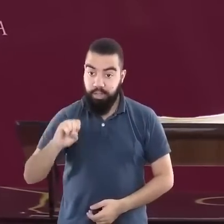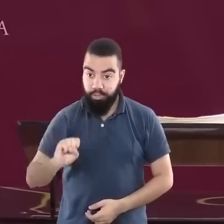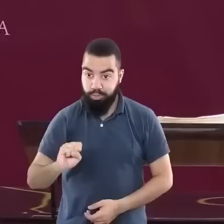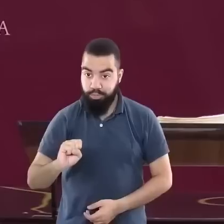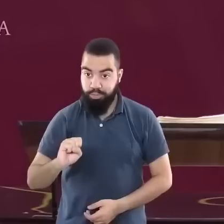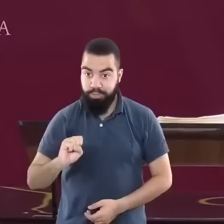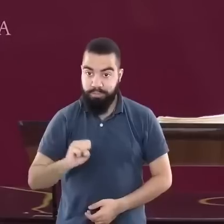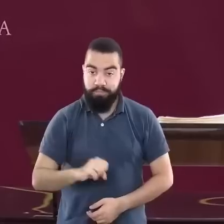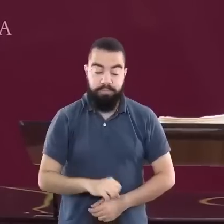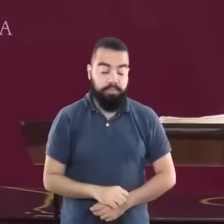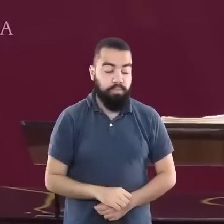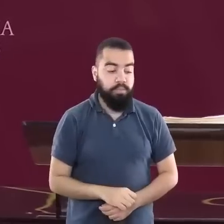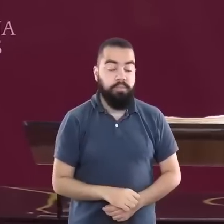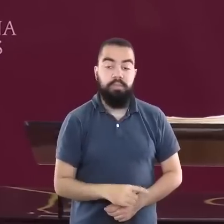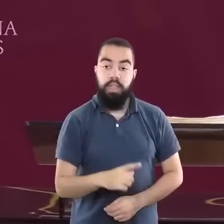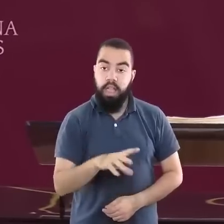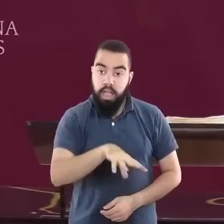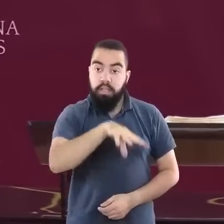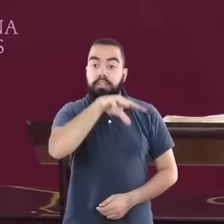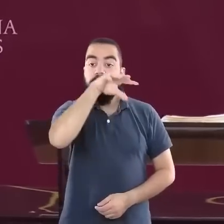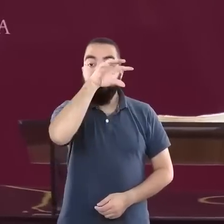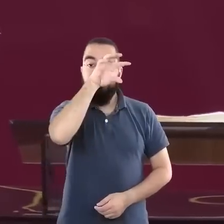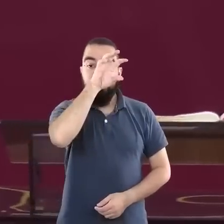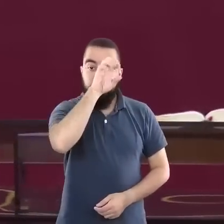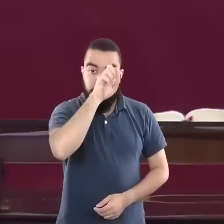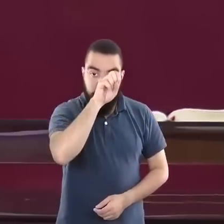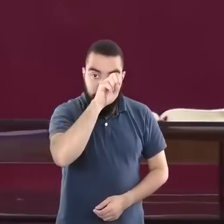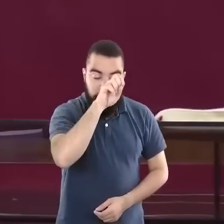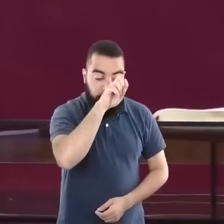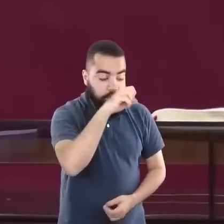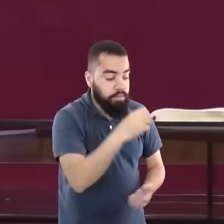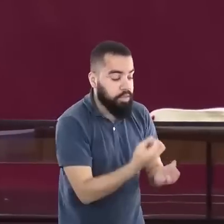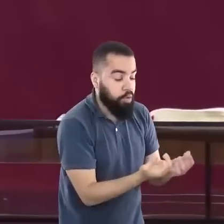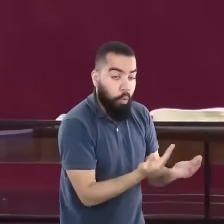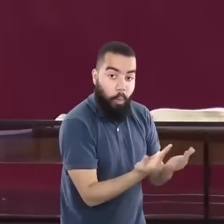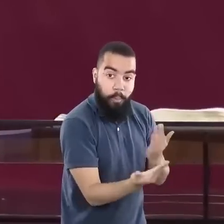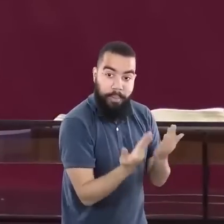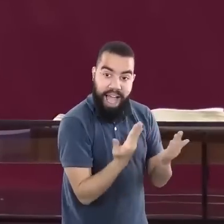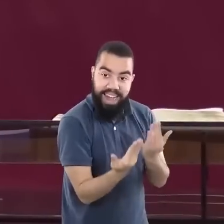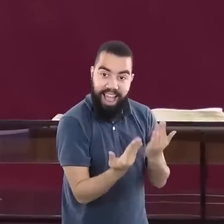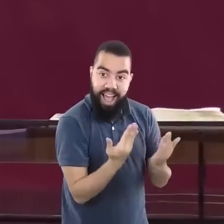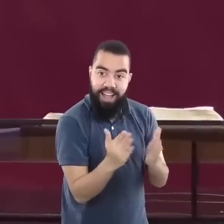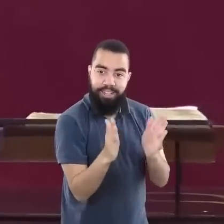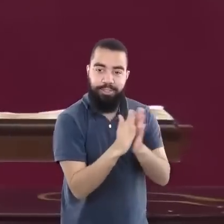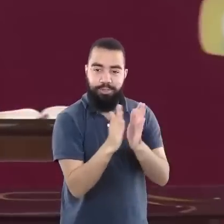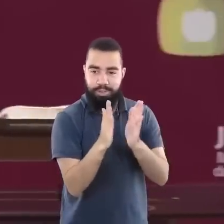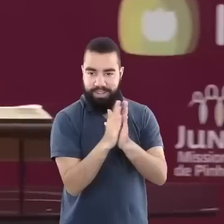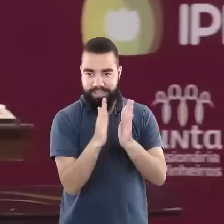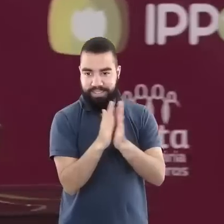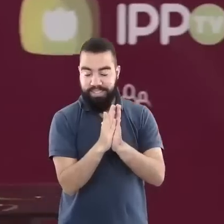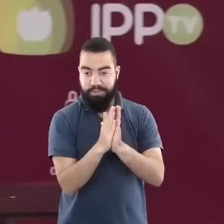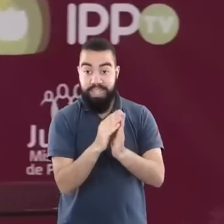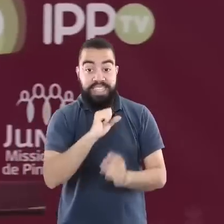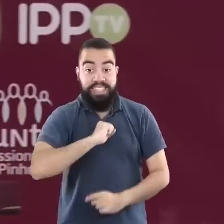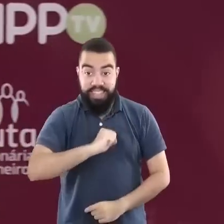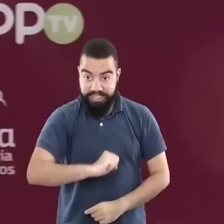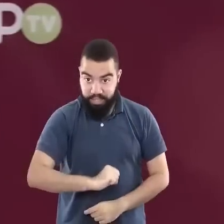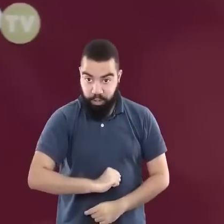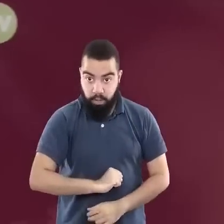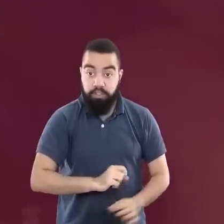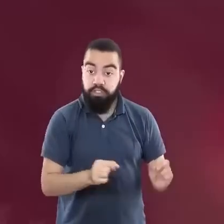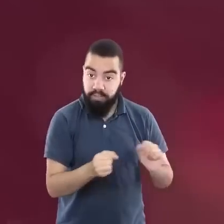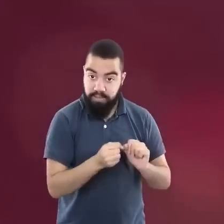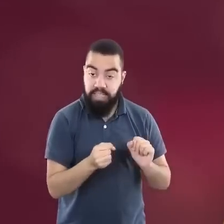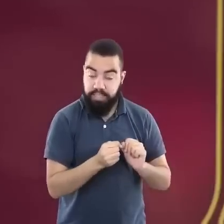lá no altar do incenso símbolo das orações que subiam trabalho feito pelo sacerdote